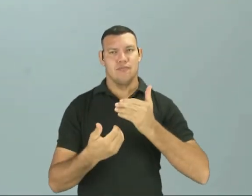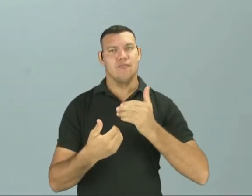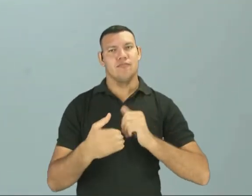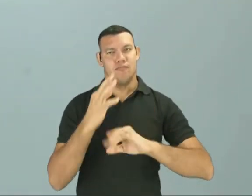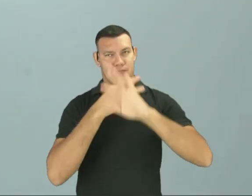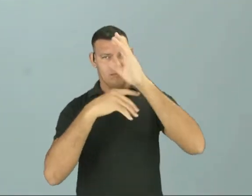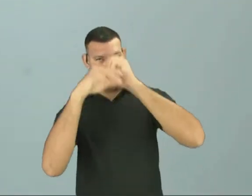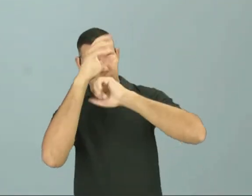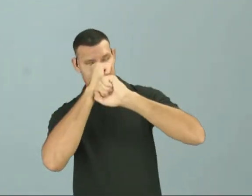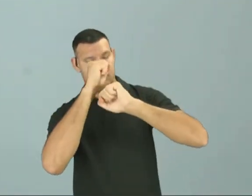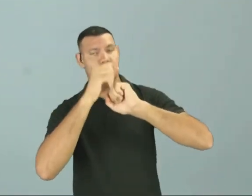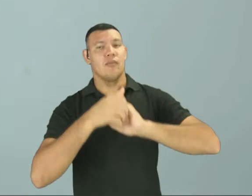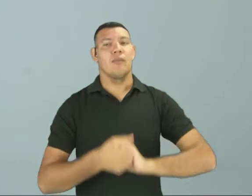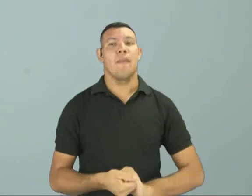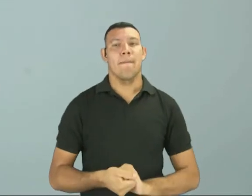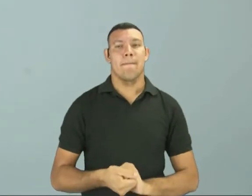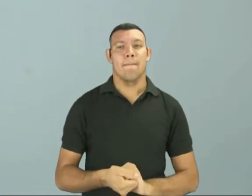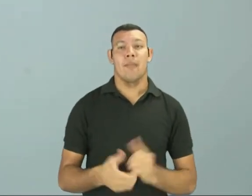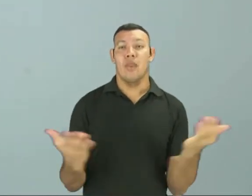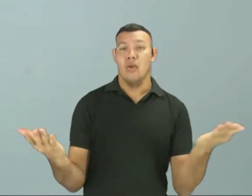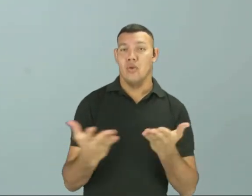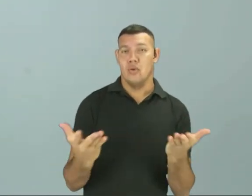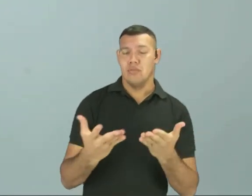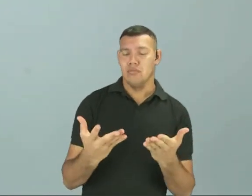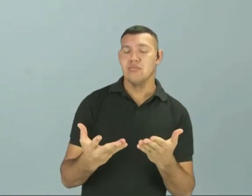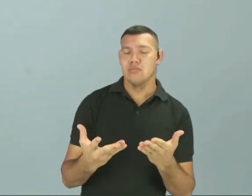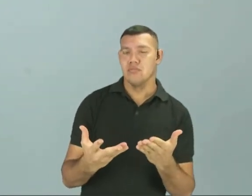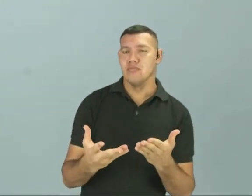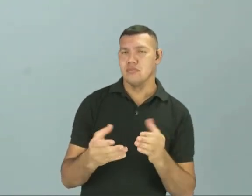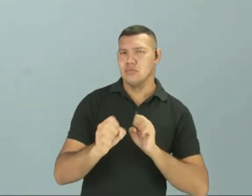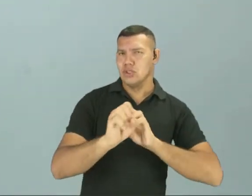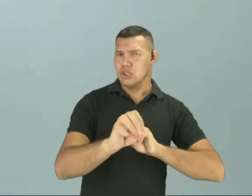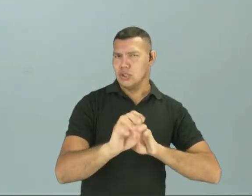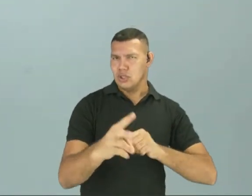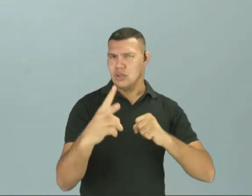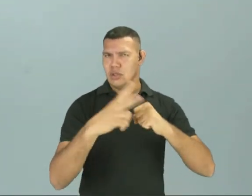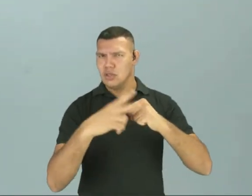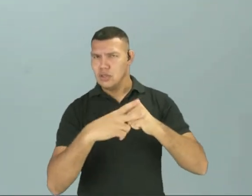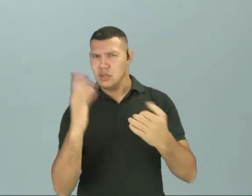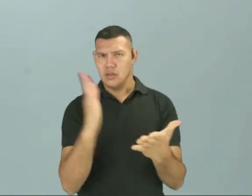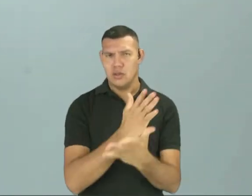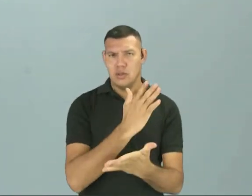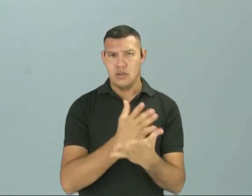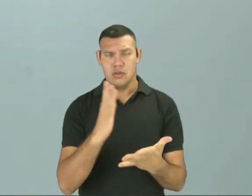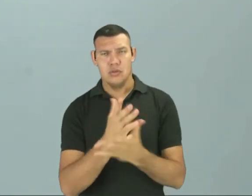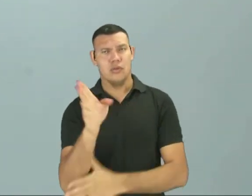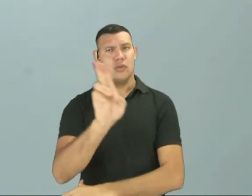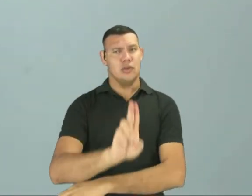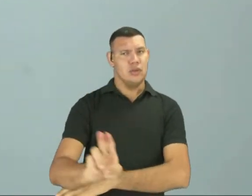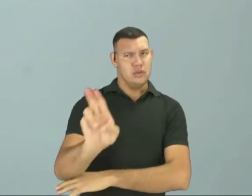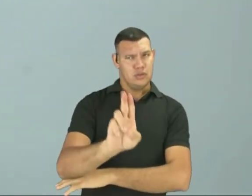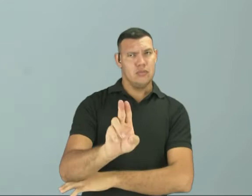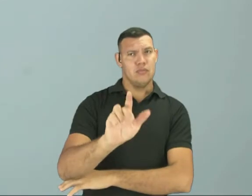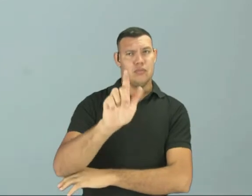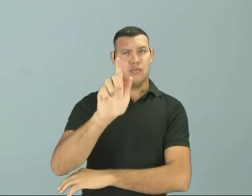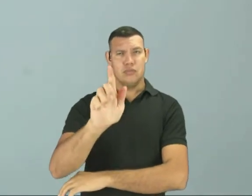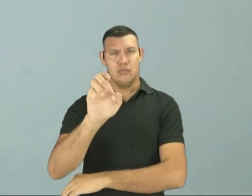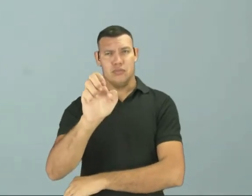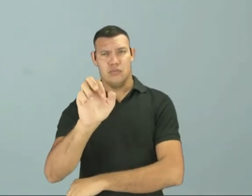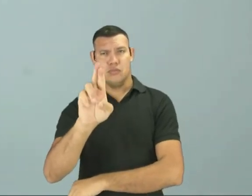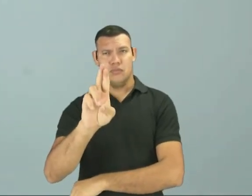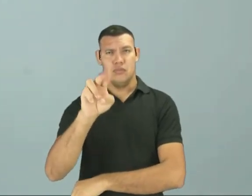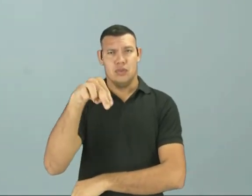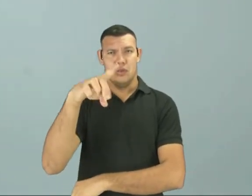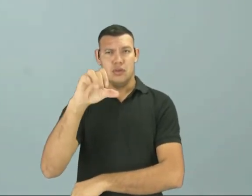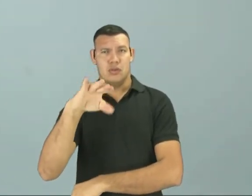ver, né, alguns verbos na qual nós utilizamos tanto o gerúndio quanto o infinitivo